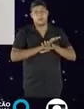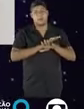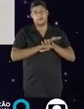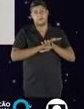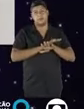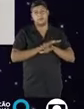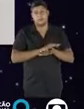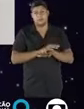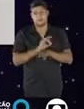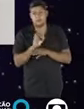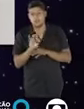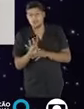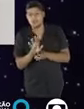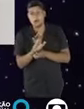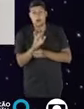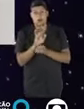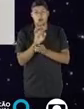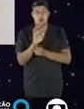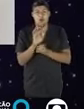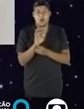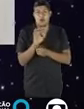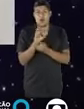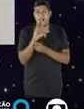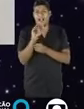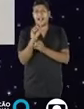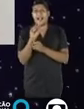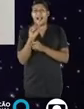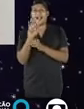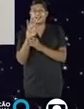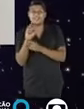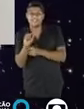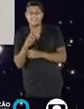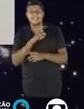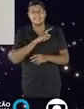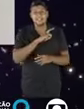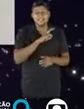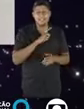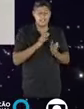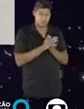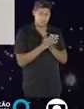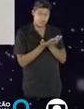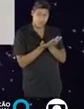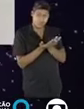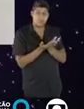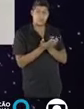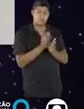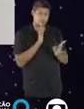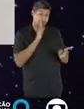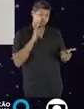não só não só as cascas, as sementes. Eu tenho até um livro